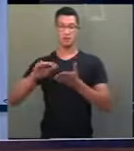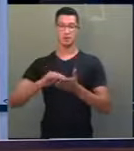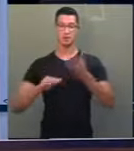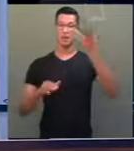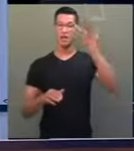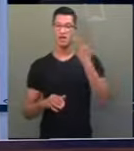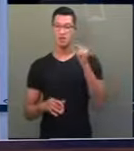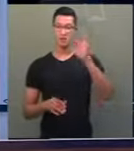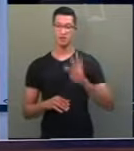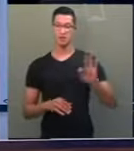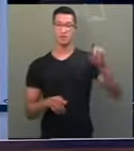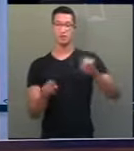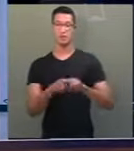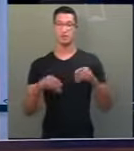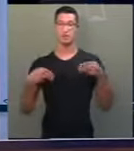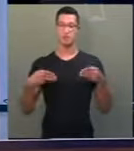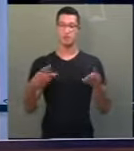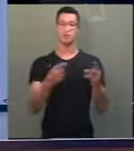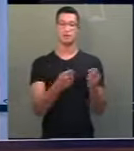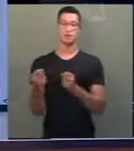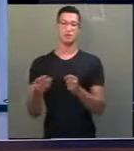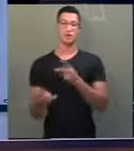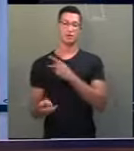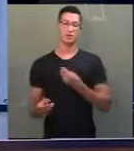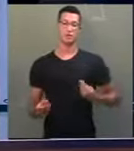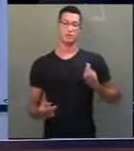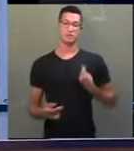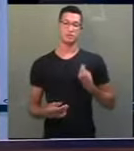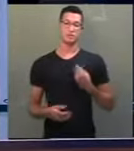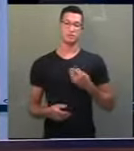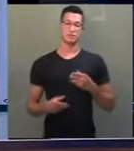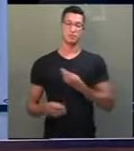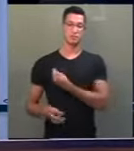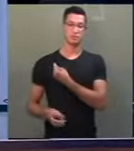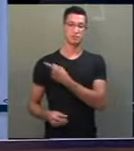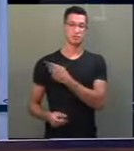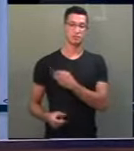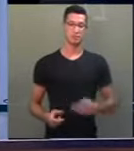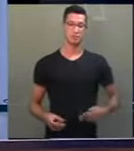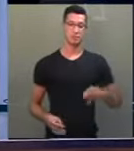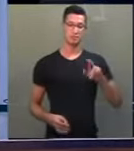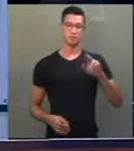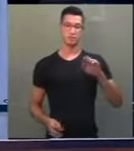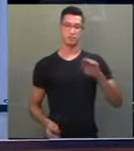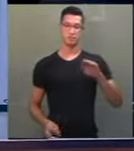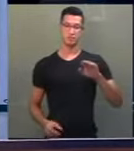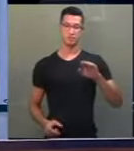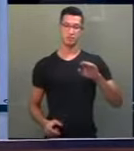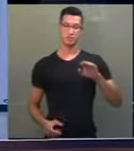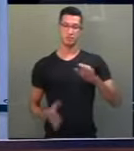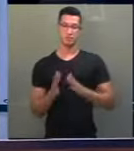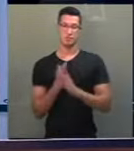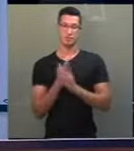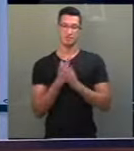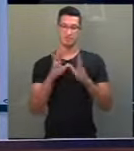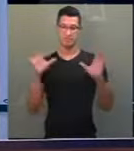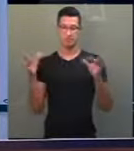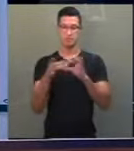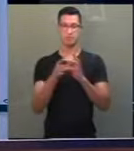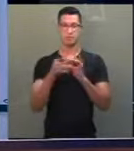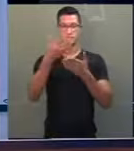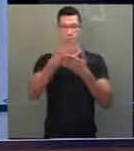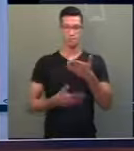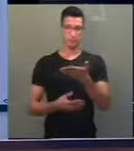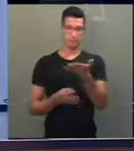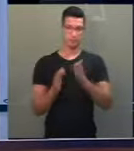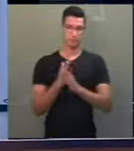Receita Federal e o Ministério da Economia, na presença, inclusive, com a presença do Ministro da Economia, convergindo em torno do parecer de